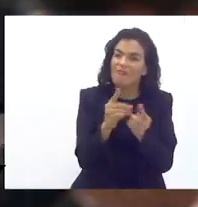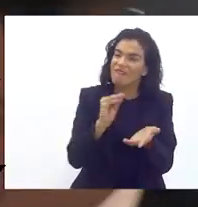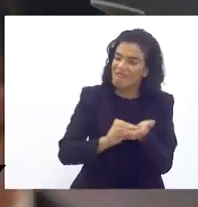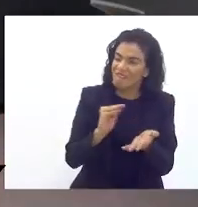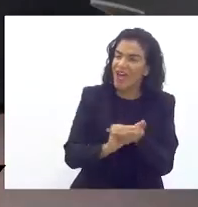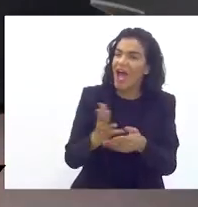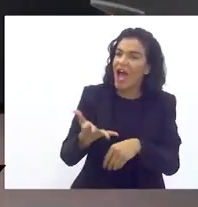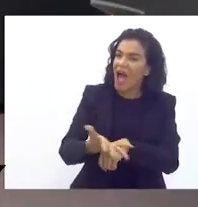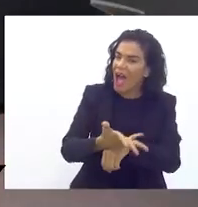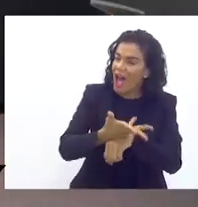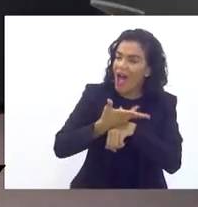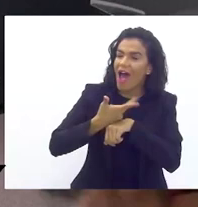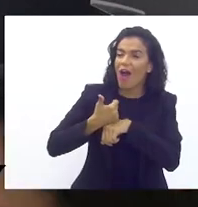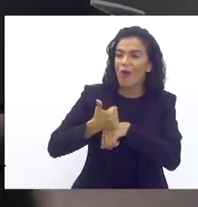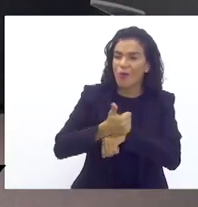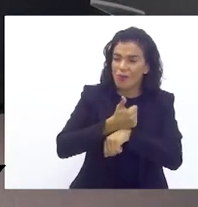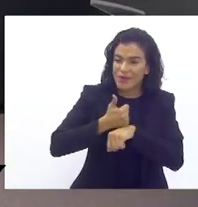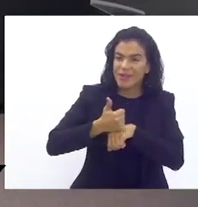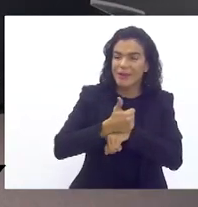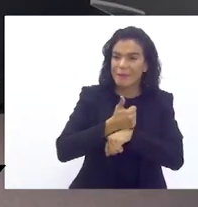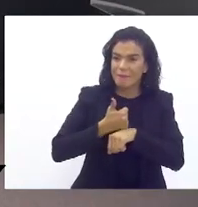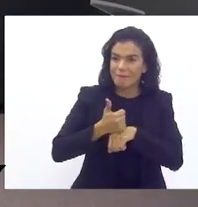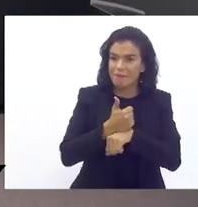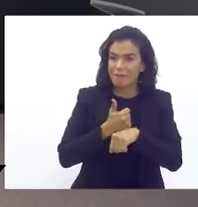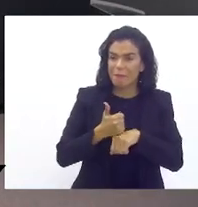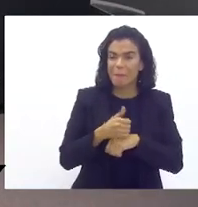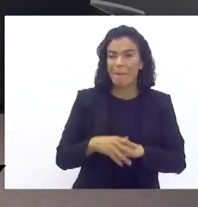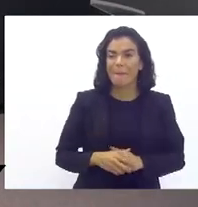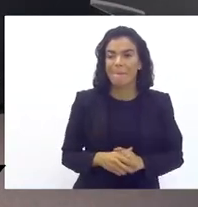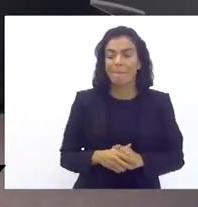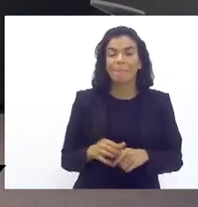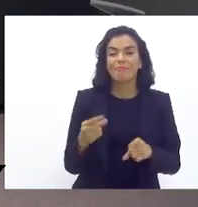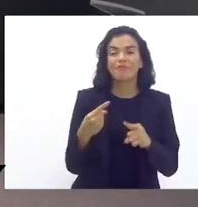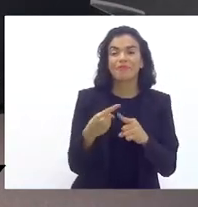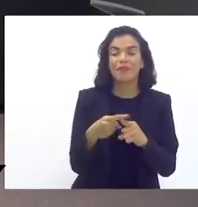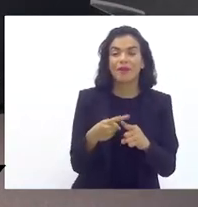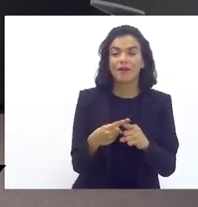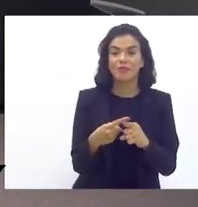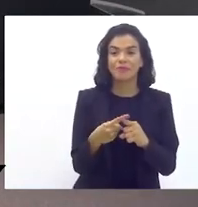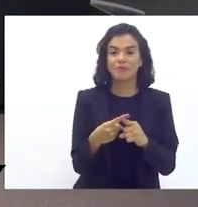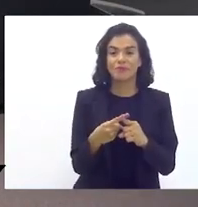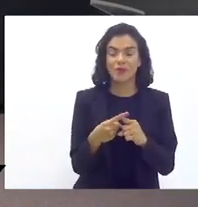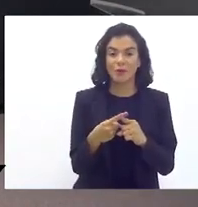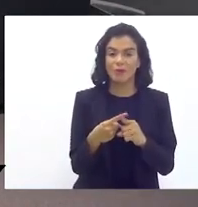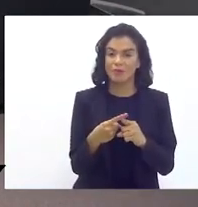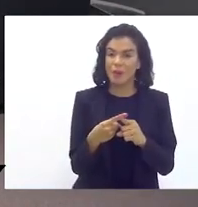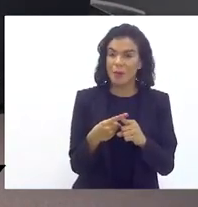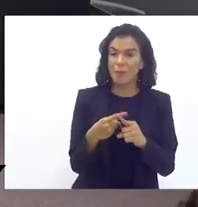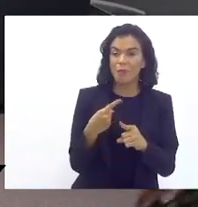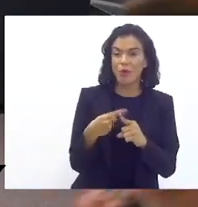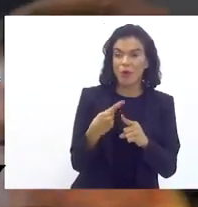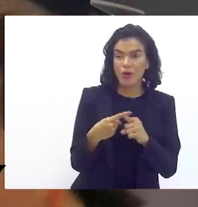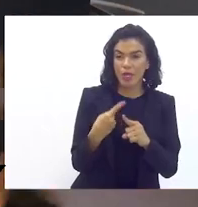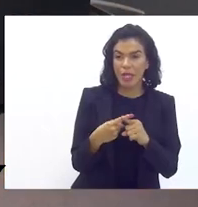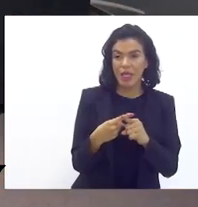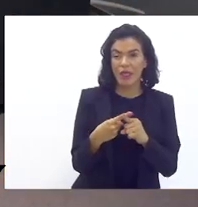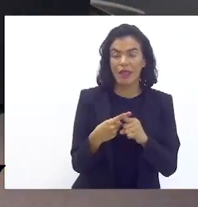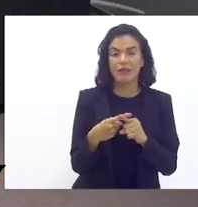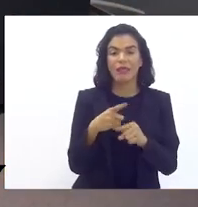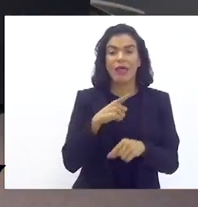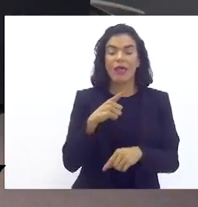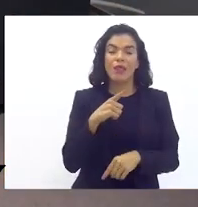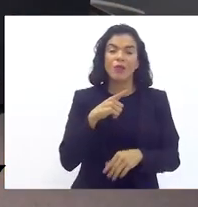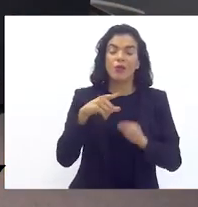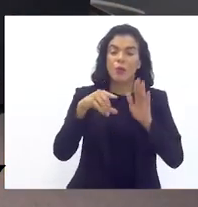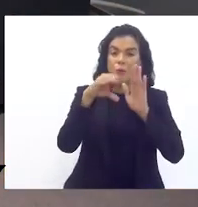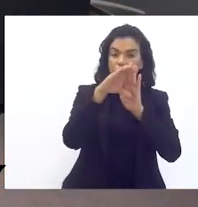nesse projeto com o que tem na doutrina né porque o sente adotar o que a gente tem no Código Processo Penal de